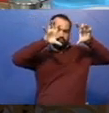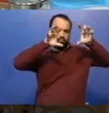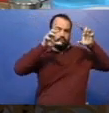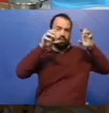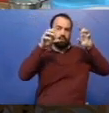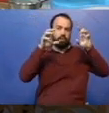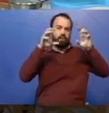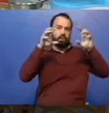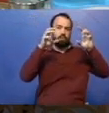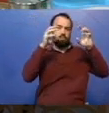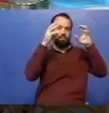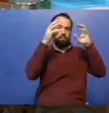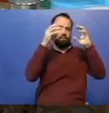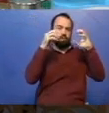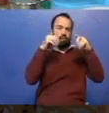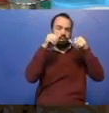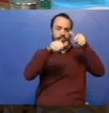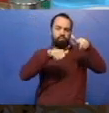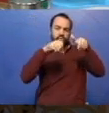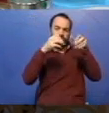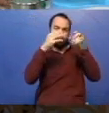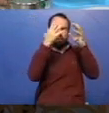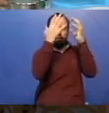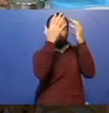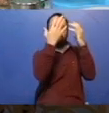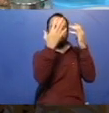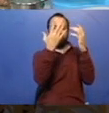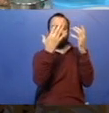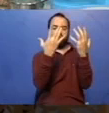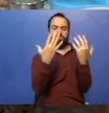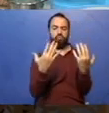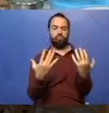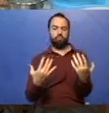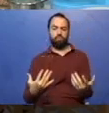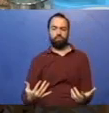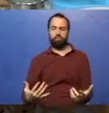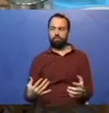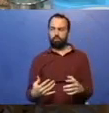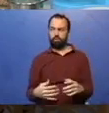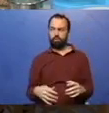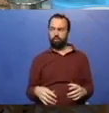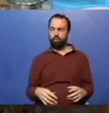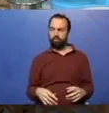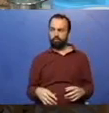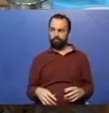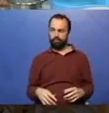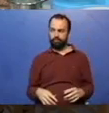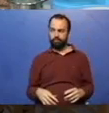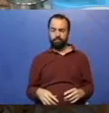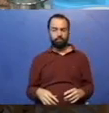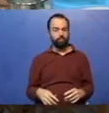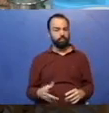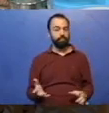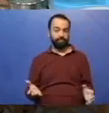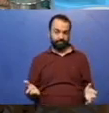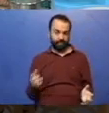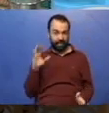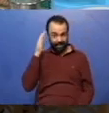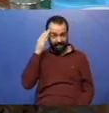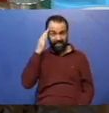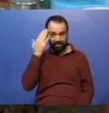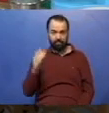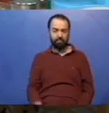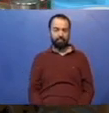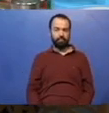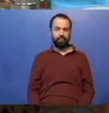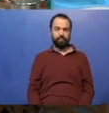de água e aonde acaba ocorrendo as chuvas. Viu que as gotinhas do céu não caem à toa,